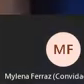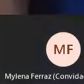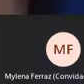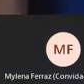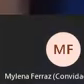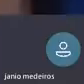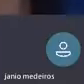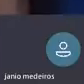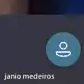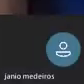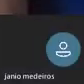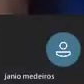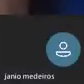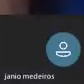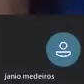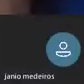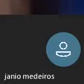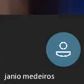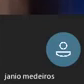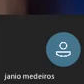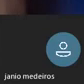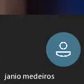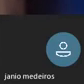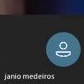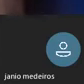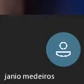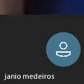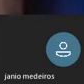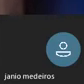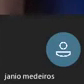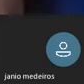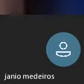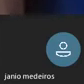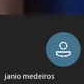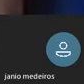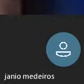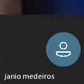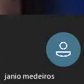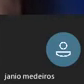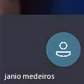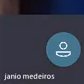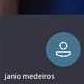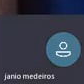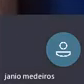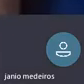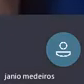grupo que a conexão dela caiu e está aguardando para recomeçar.